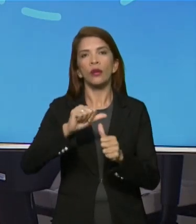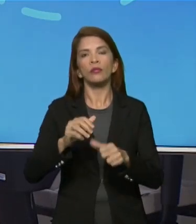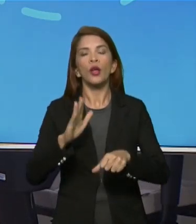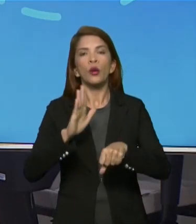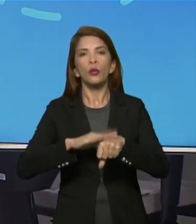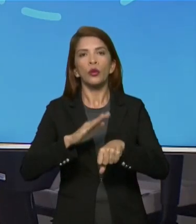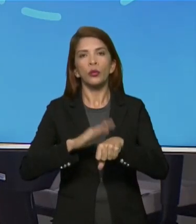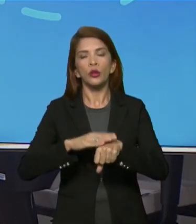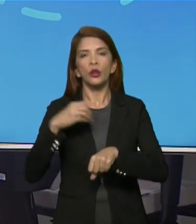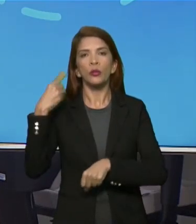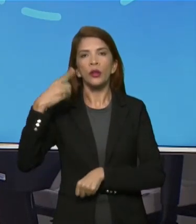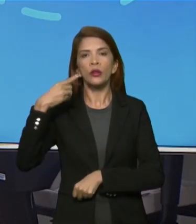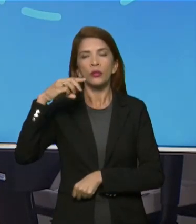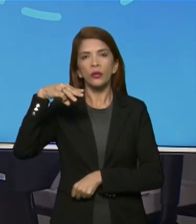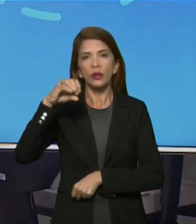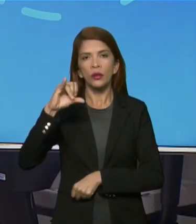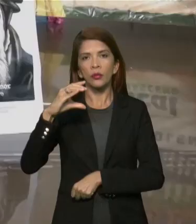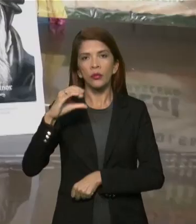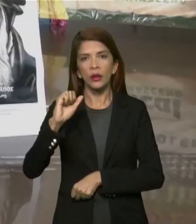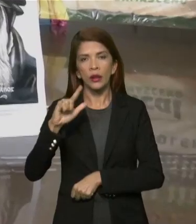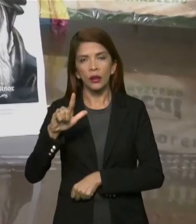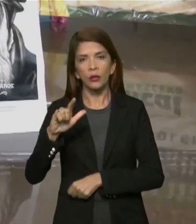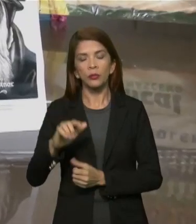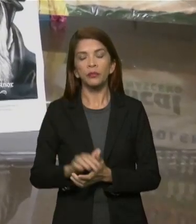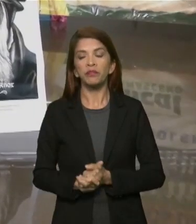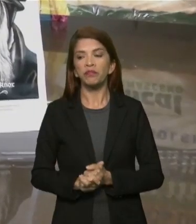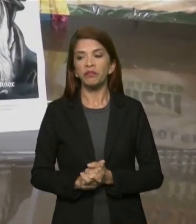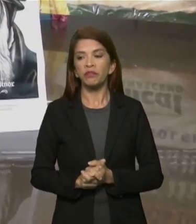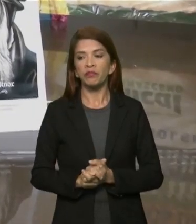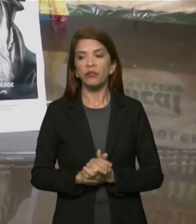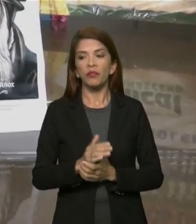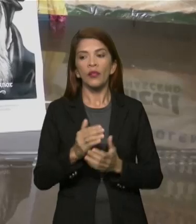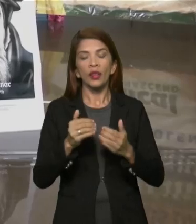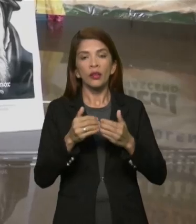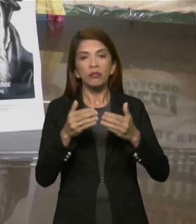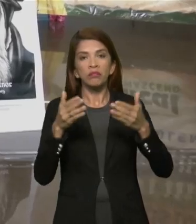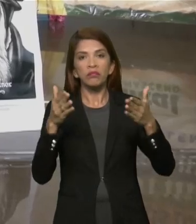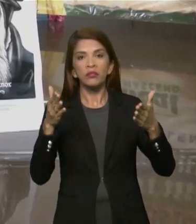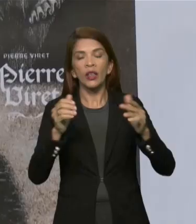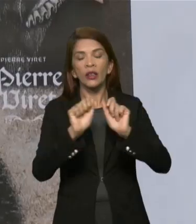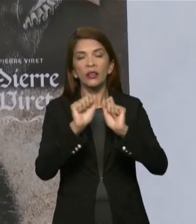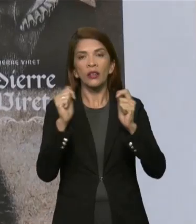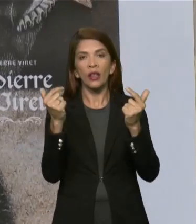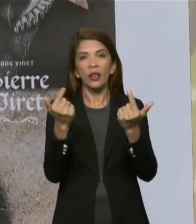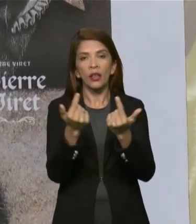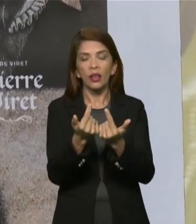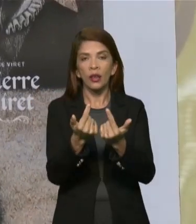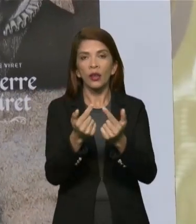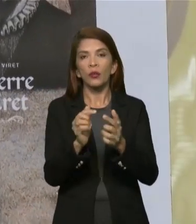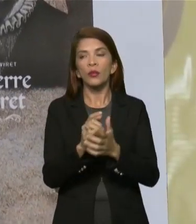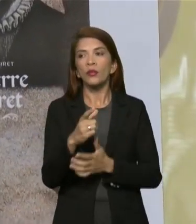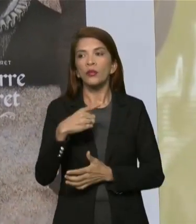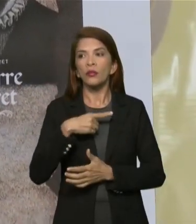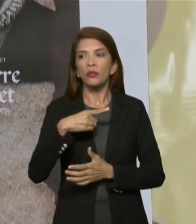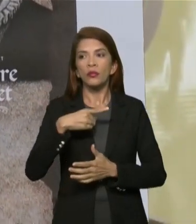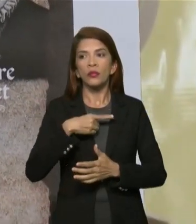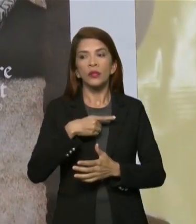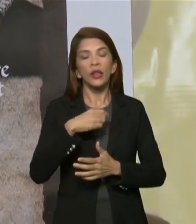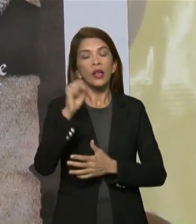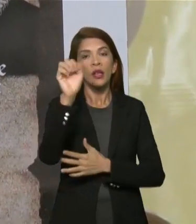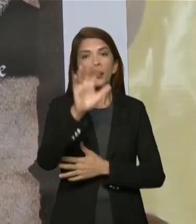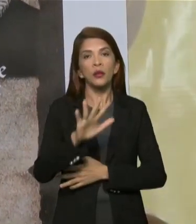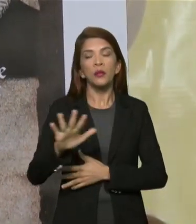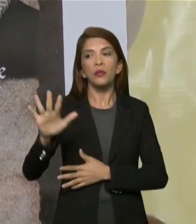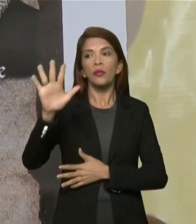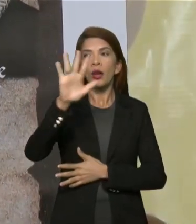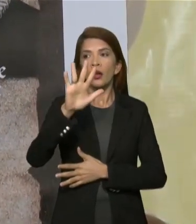deputada Mical Damasceno. Na entrada do plenário da Assembleia Legislativa do Maranhão, o cenário exibia imagens de grandes